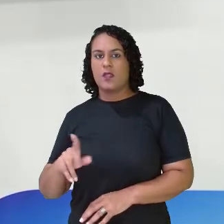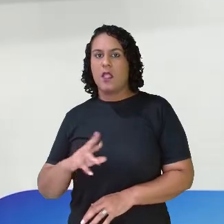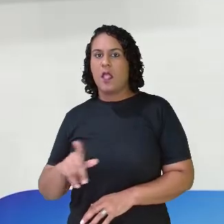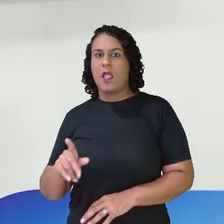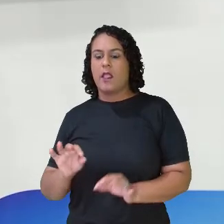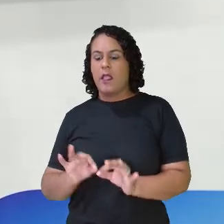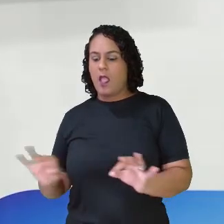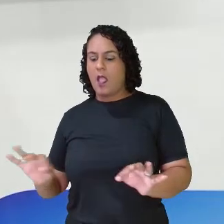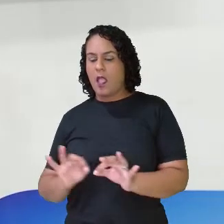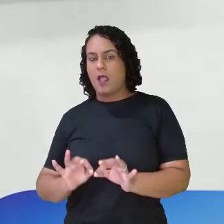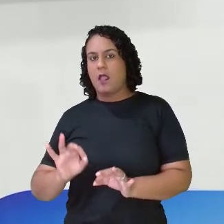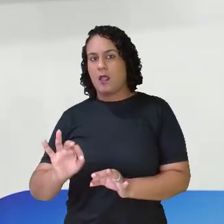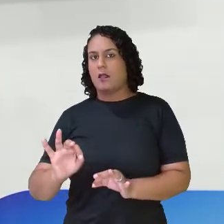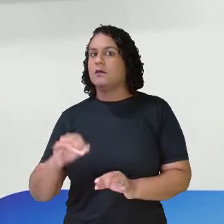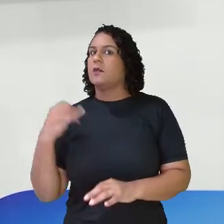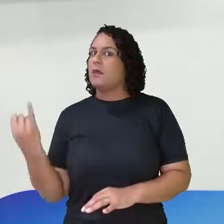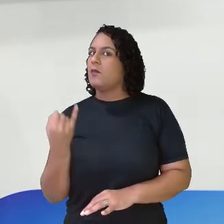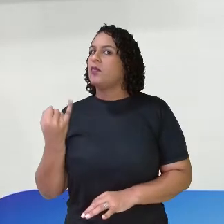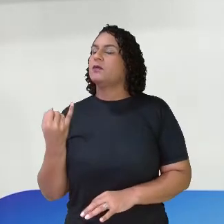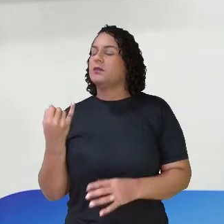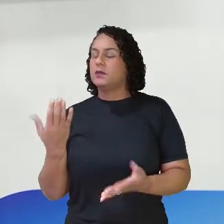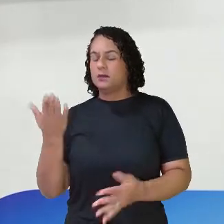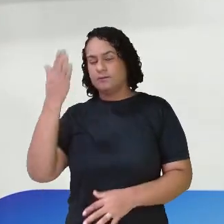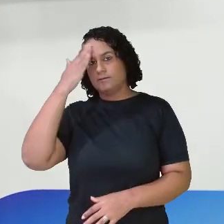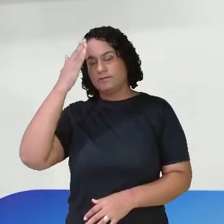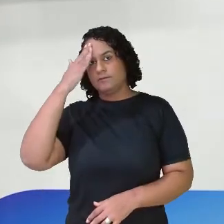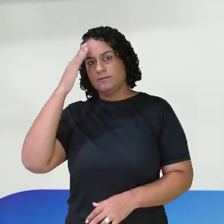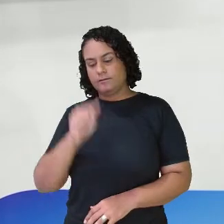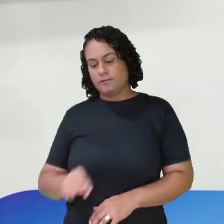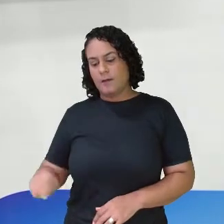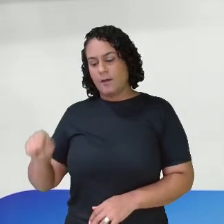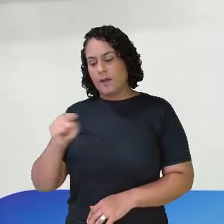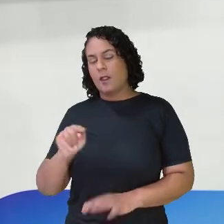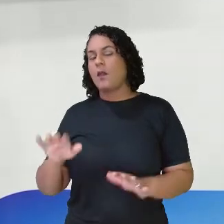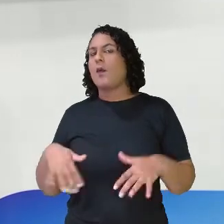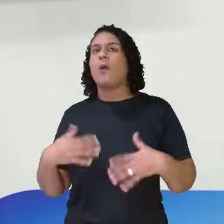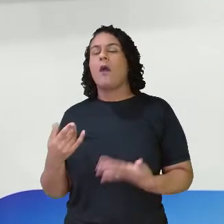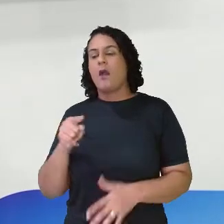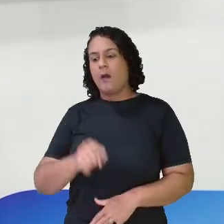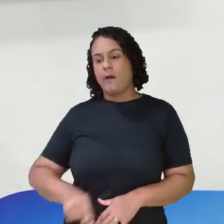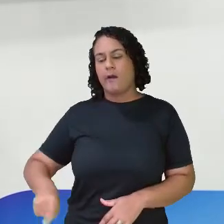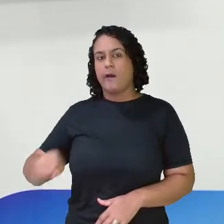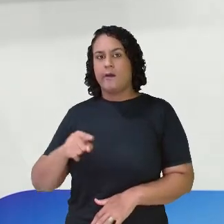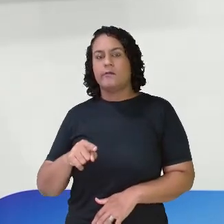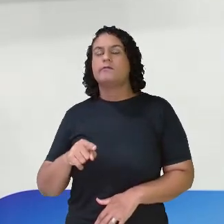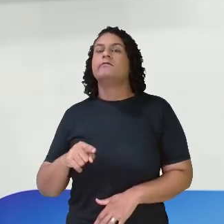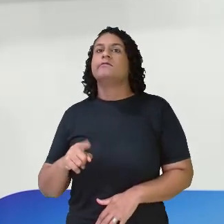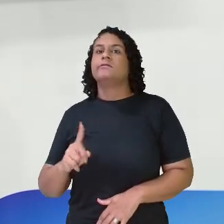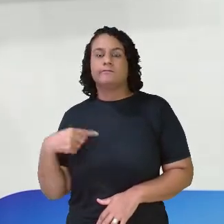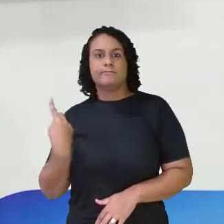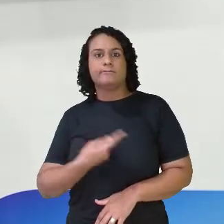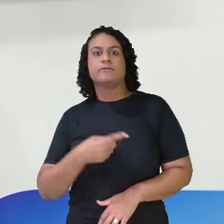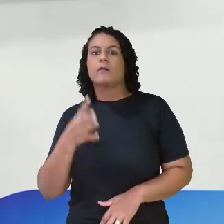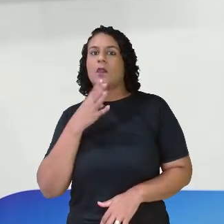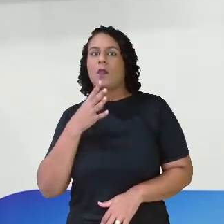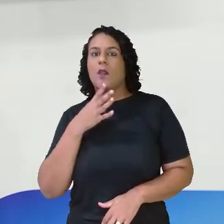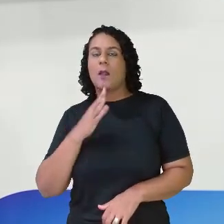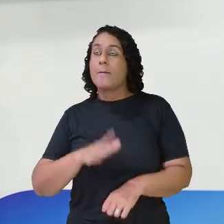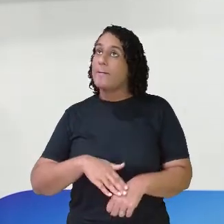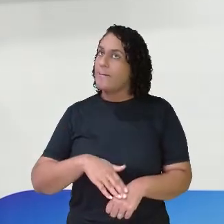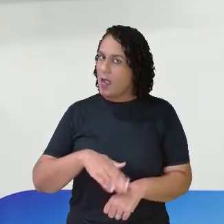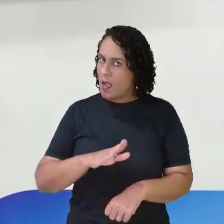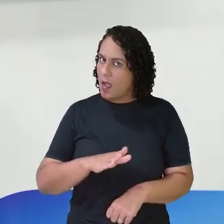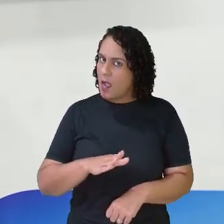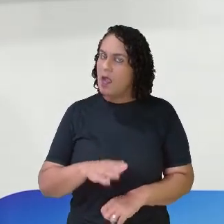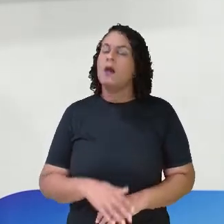É importante destacar isso. Os corpos redondos. Qual é o corpo redondo, professora? O que a gente conhece mais,